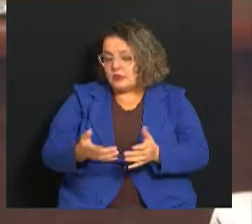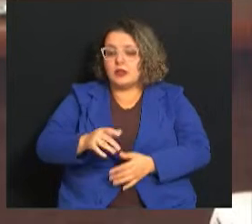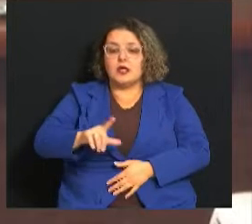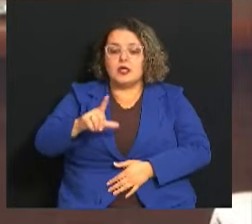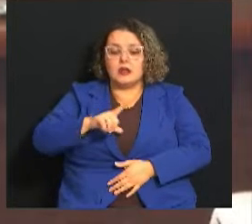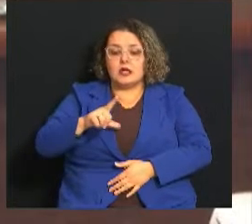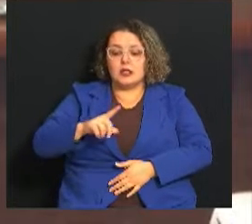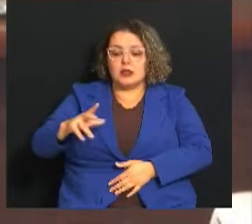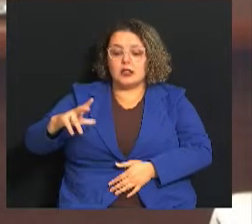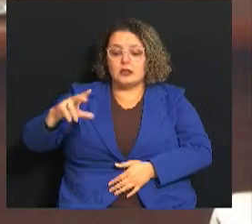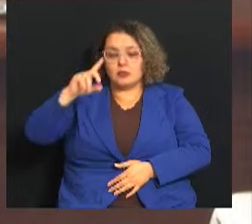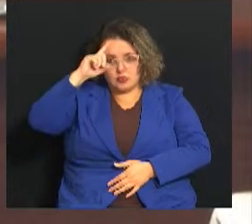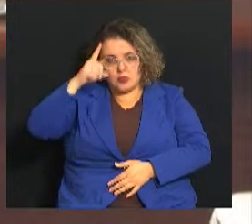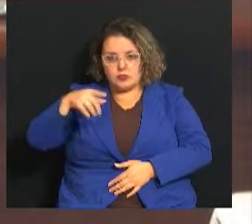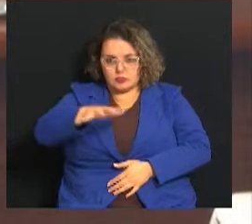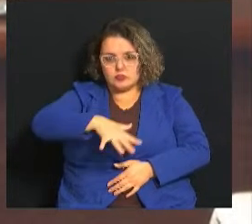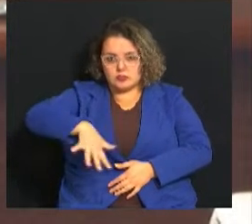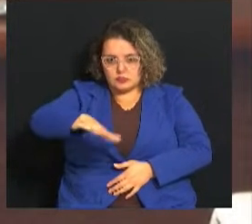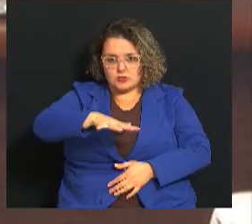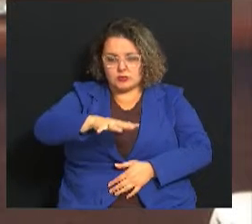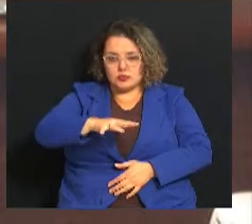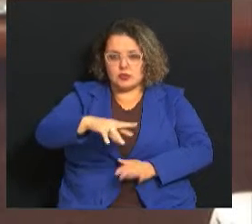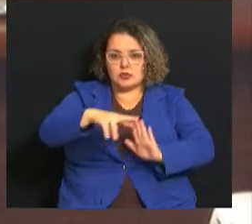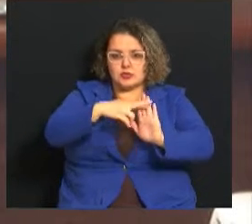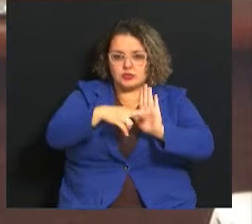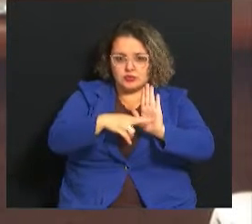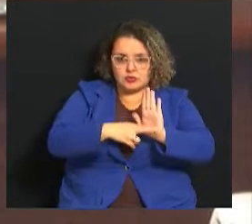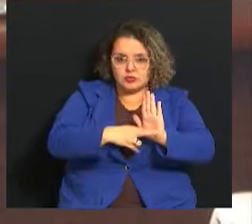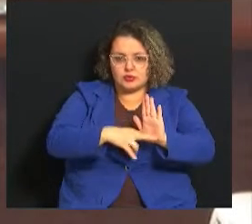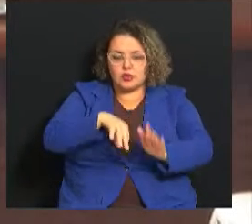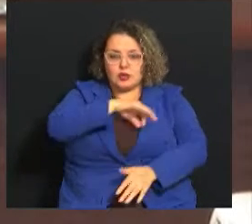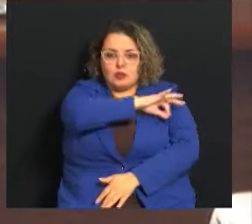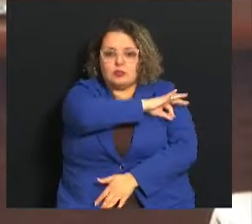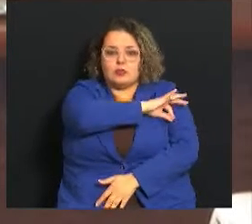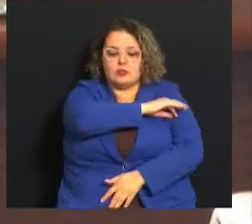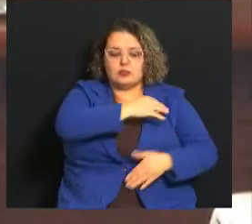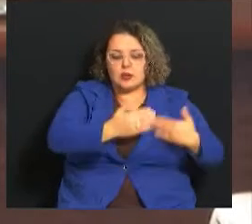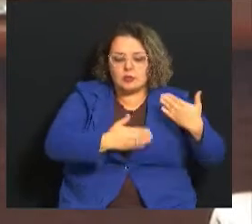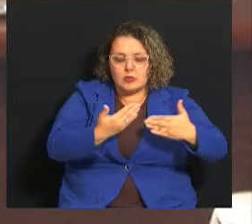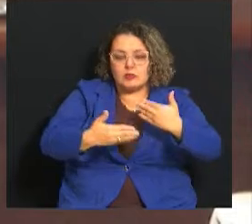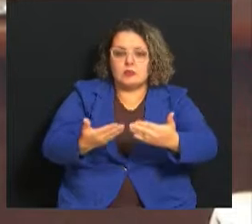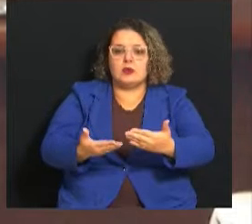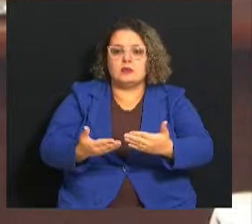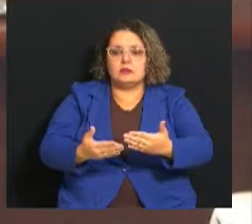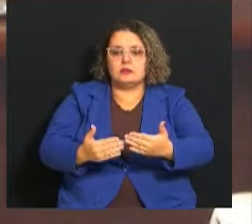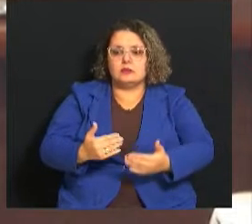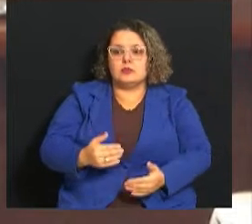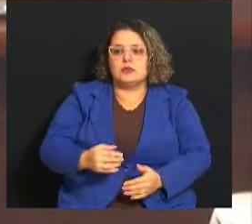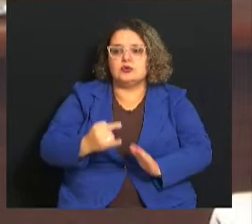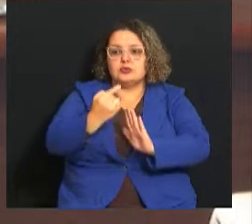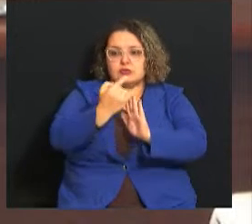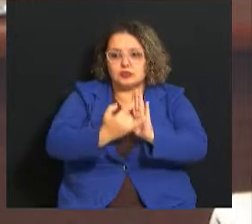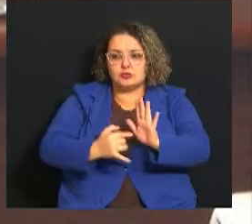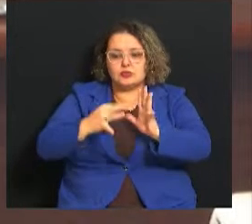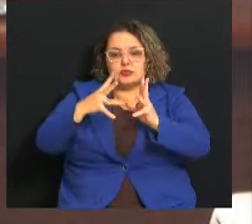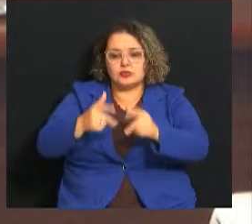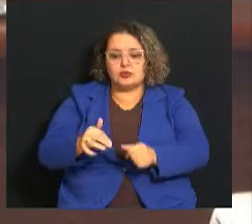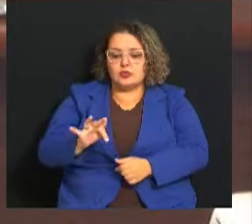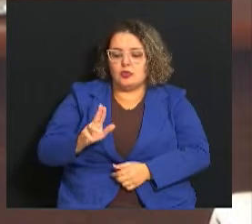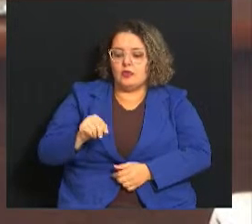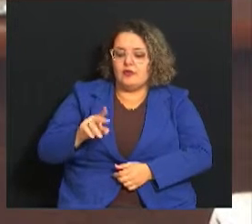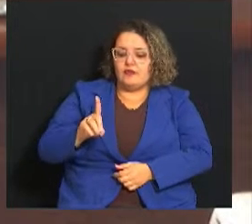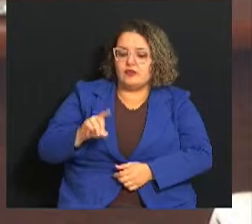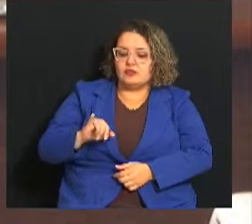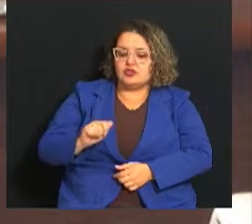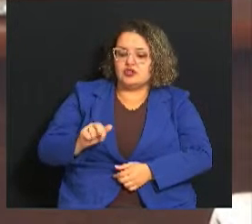regularização. A Prefeitura Municipal, ao longo dos últimos anos, tem intensificado esse processo de regularização fundiária, até porque precisa